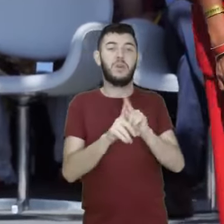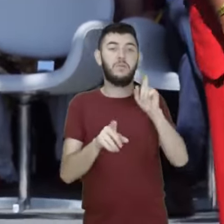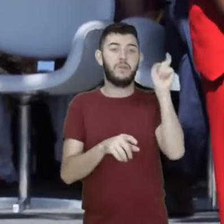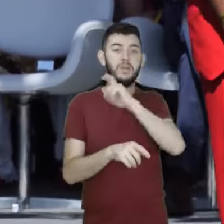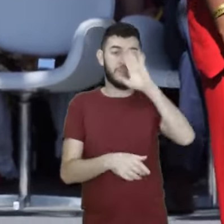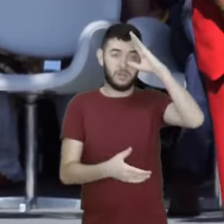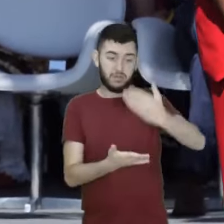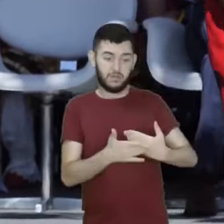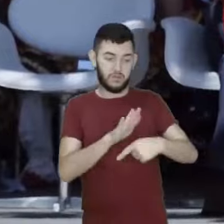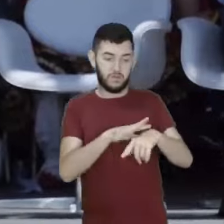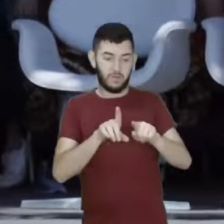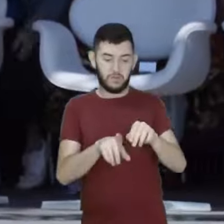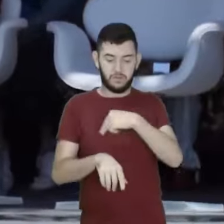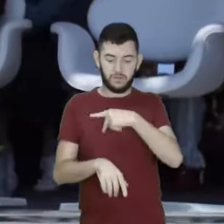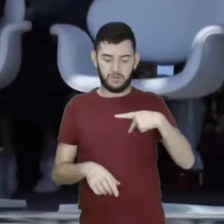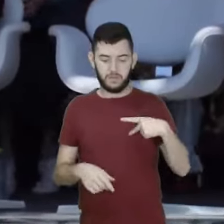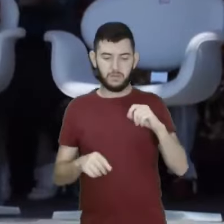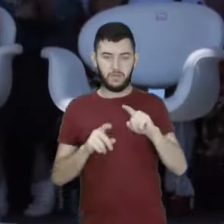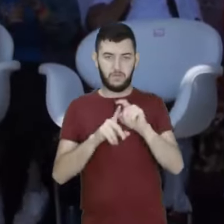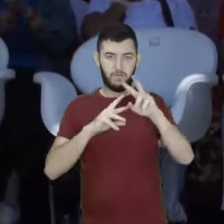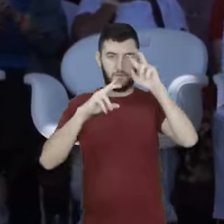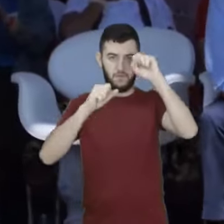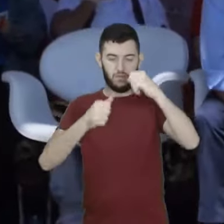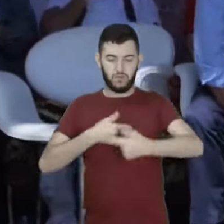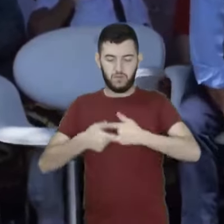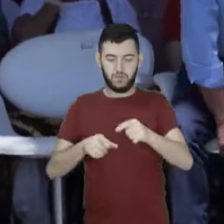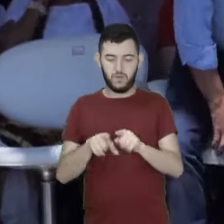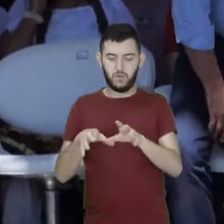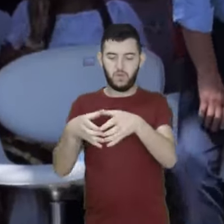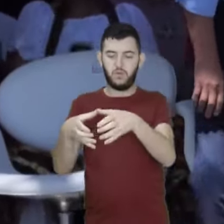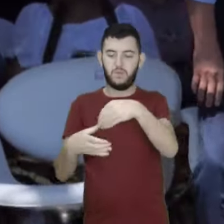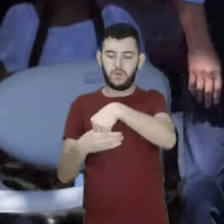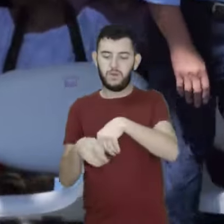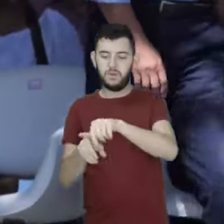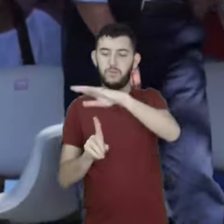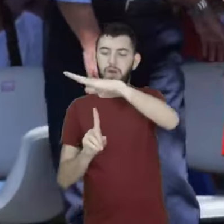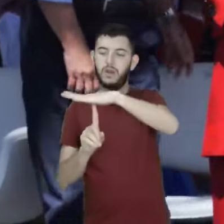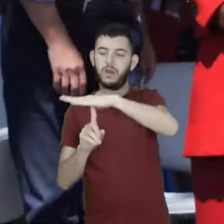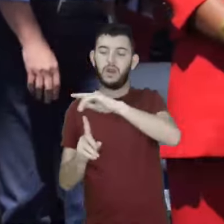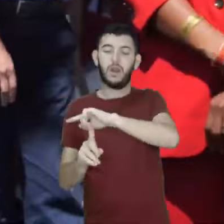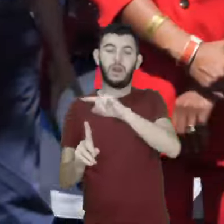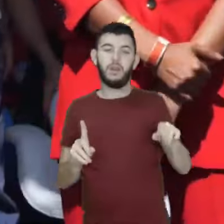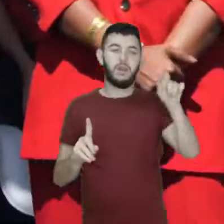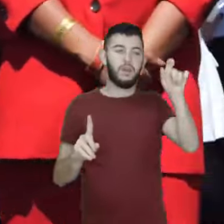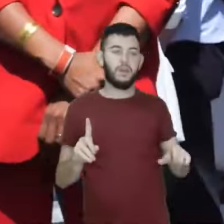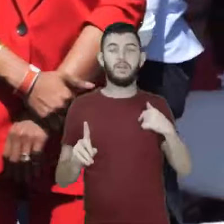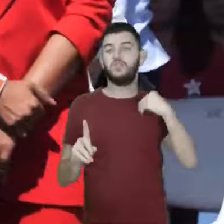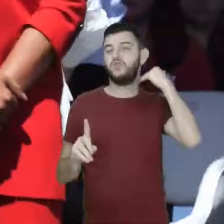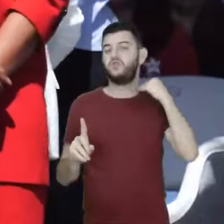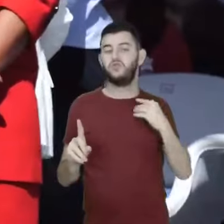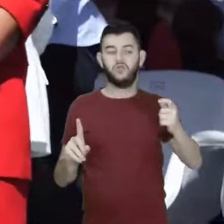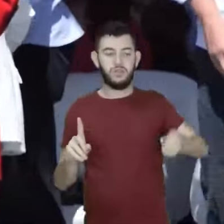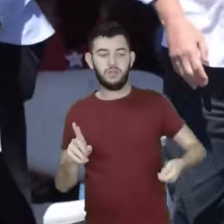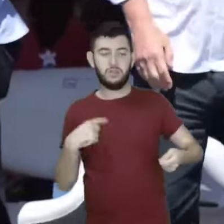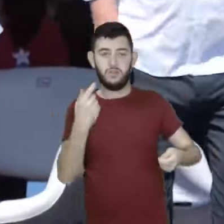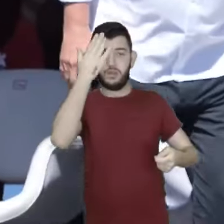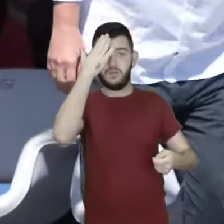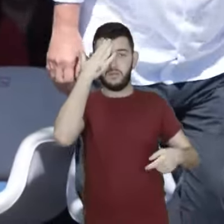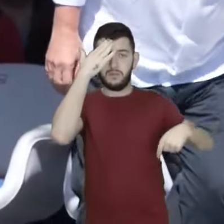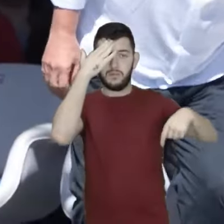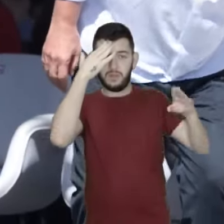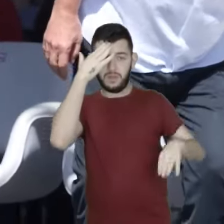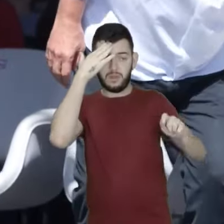Força-Tarefa do Paraná e o juiz, que agora a gente começa a conhecer quem é. E o objetivo era não deixar o